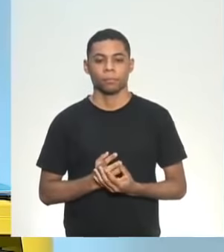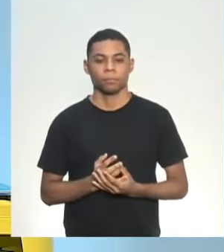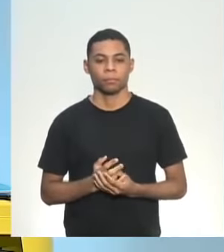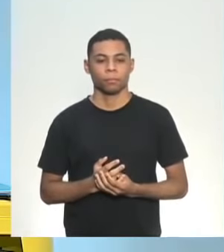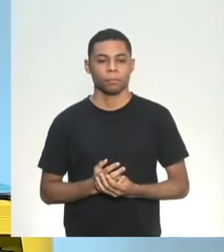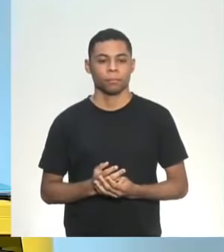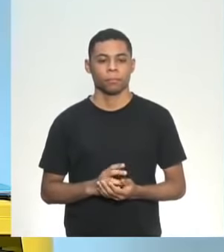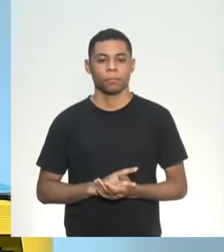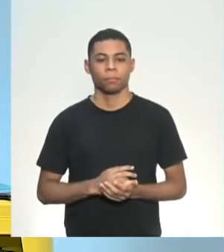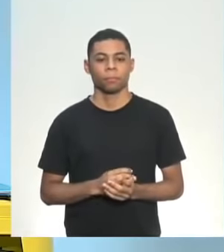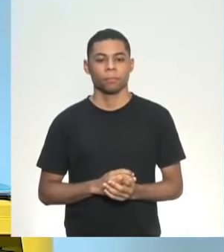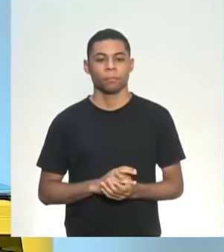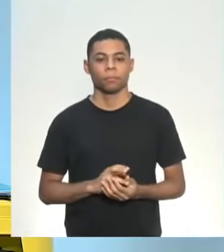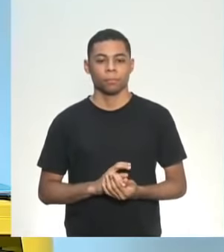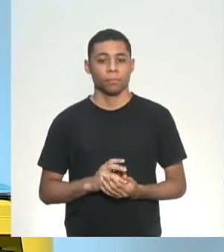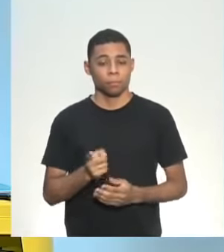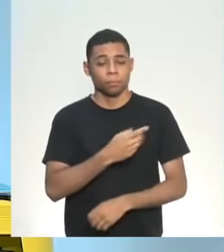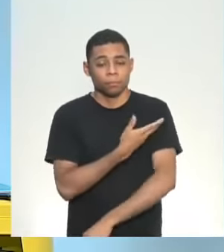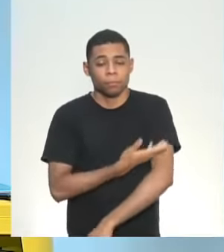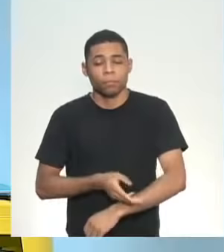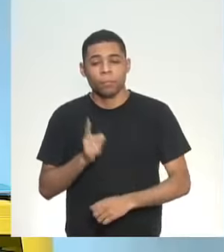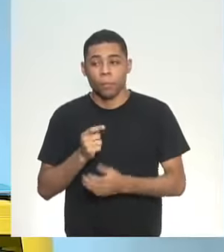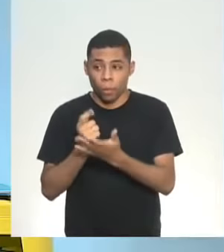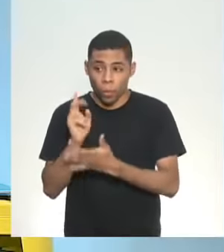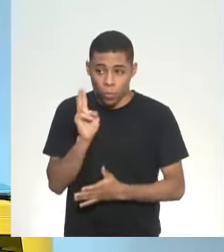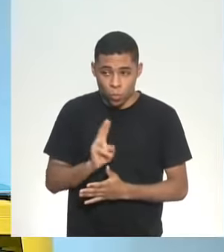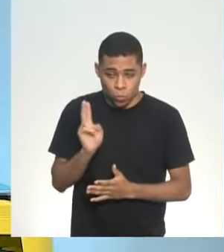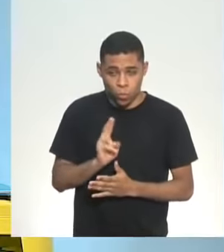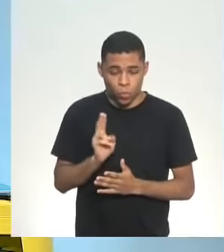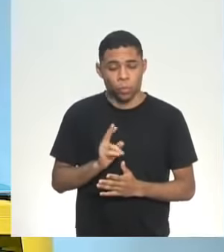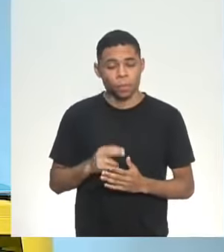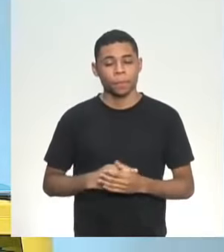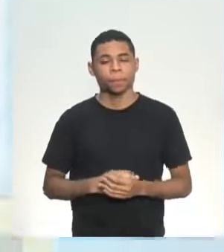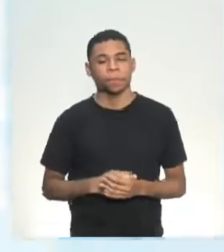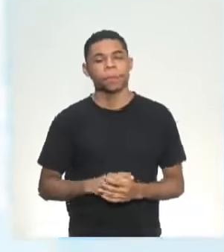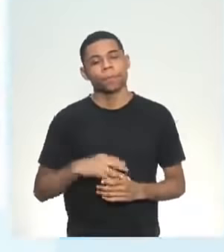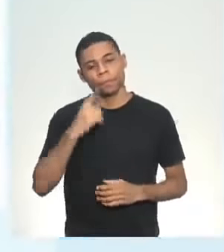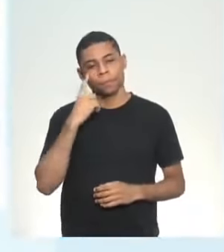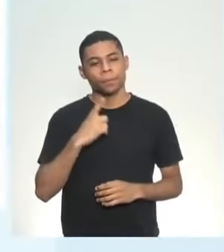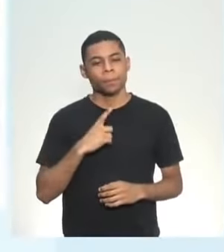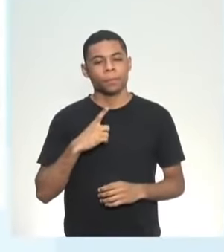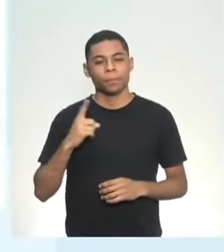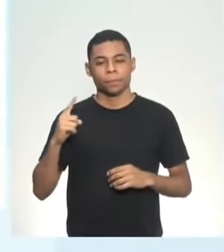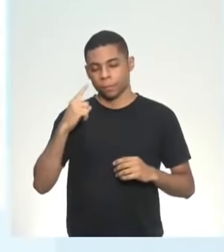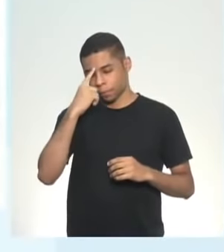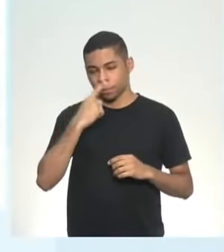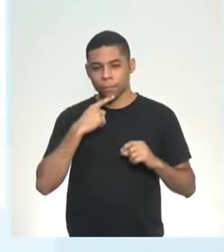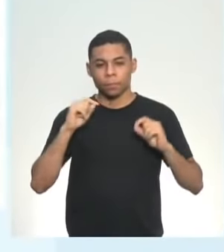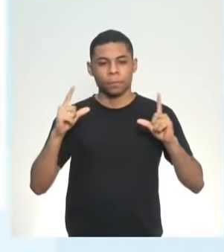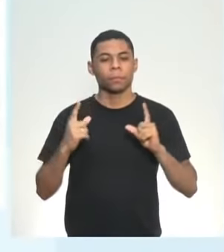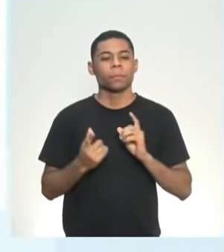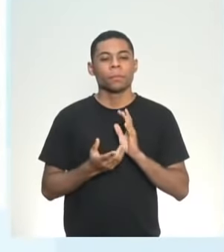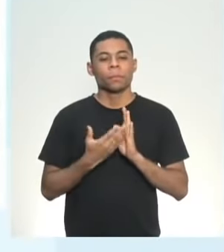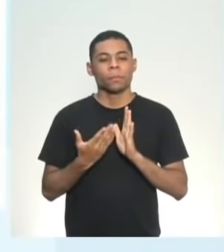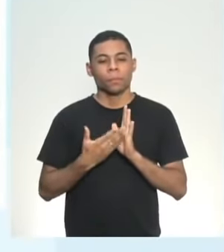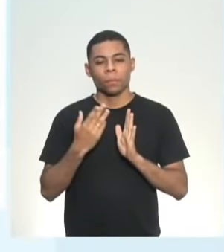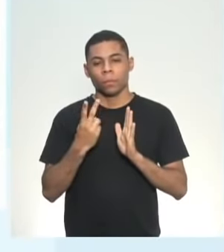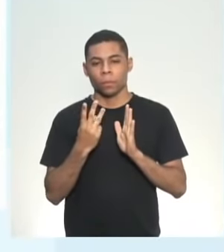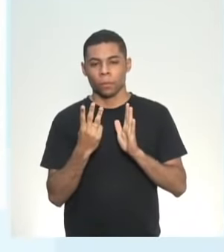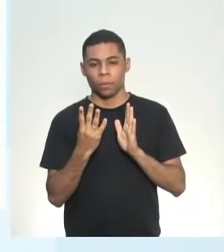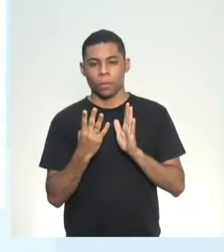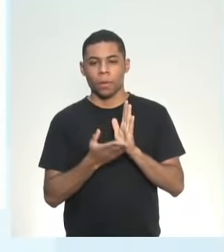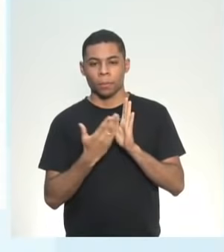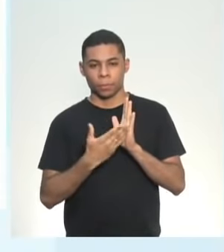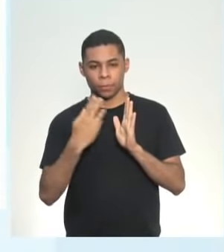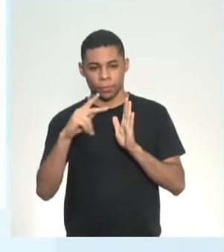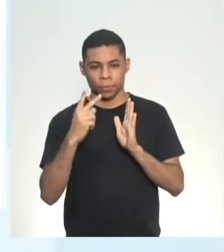hábitos relacionados com o consumo essa imagem ela tá na página 234 da